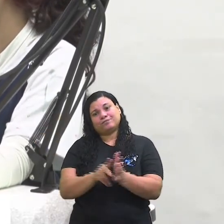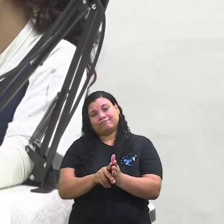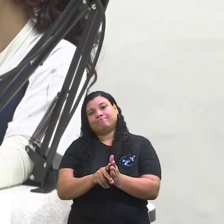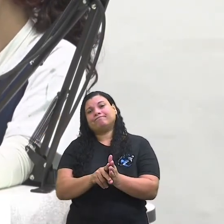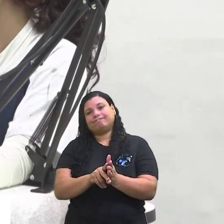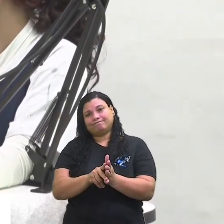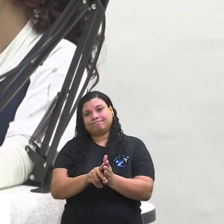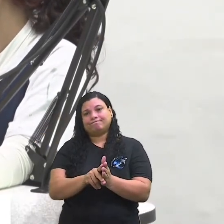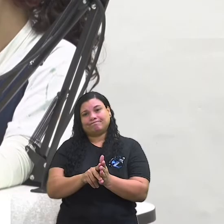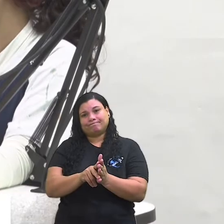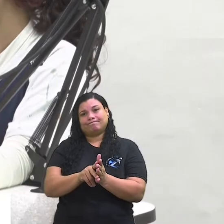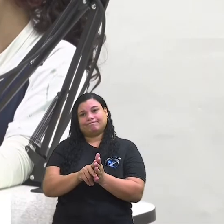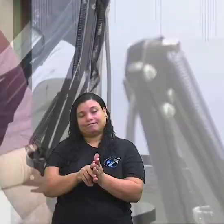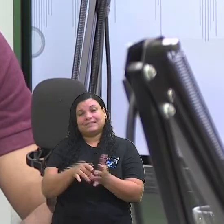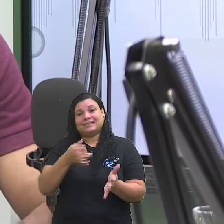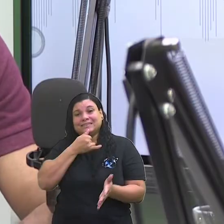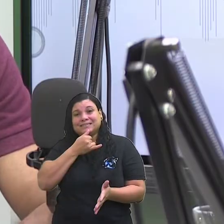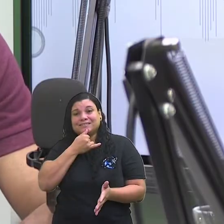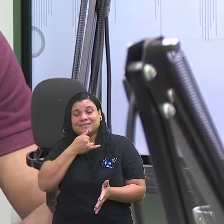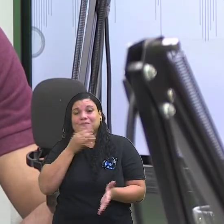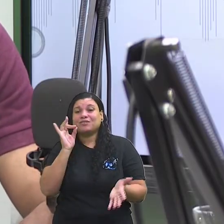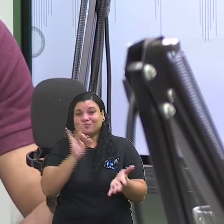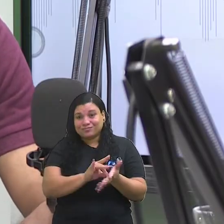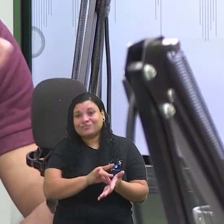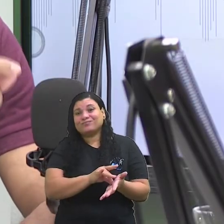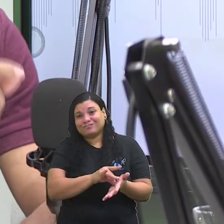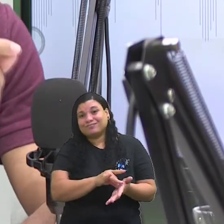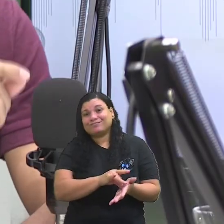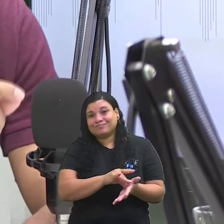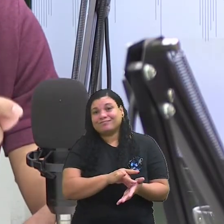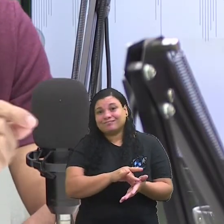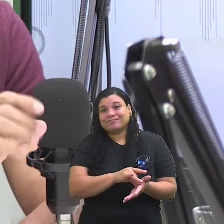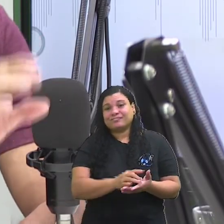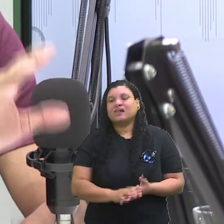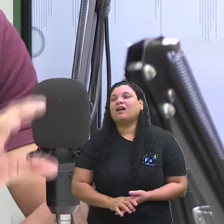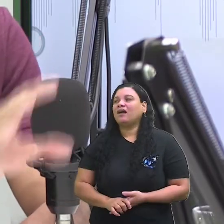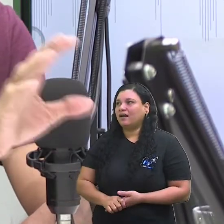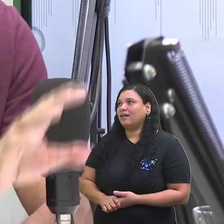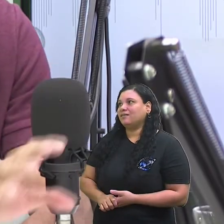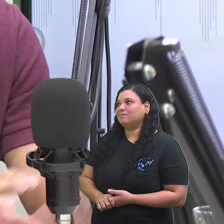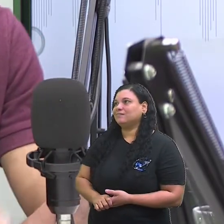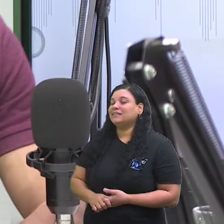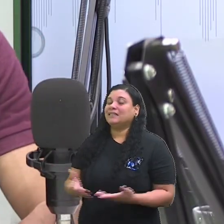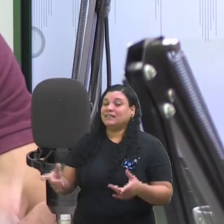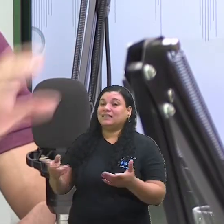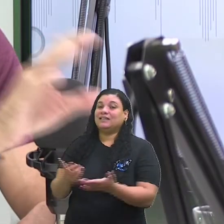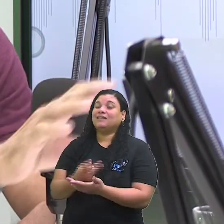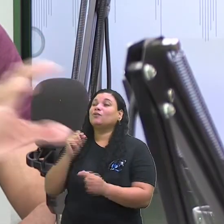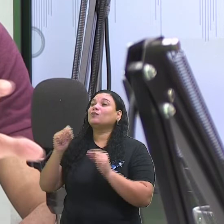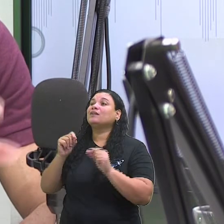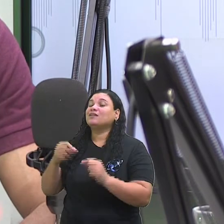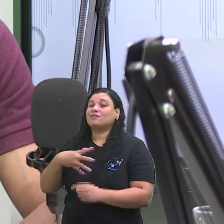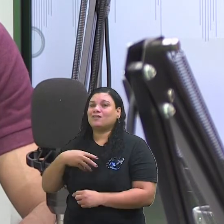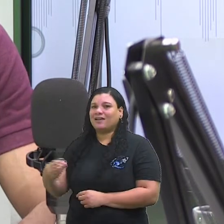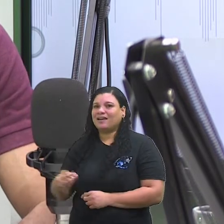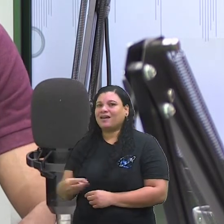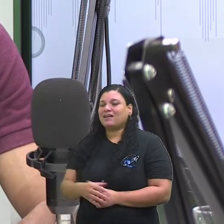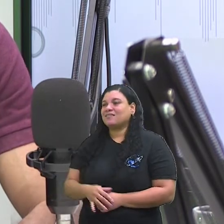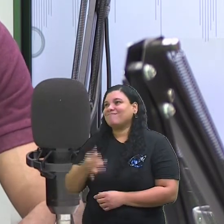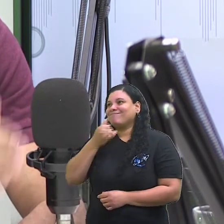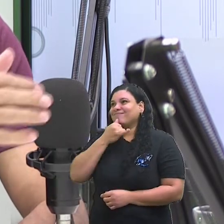que vai acontecer dentro da escola. E fora a frustração dos filhos. Imaginemos agora uma homenagem que se faz por ocasião do Dia dos Pais, Dia das